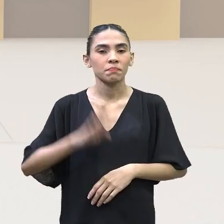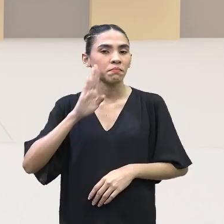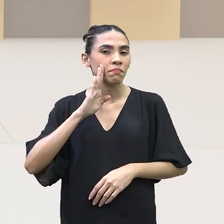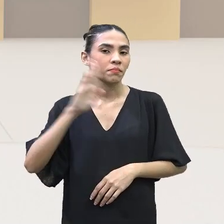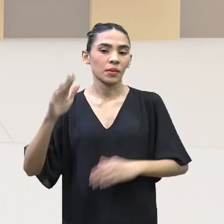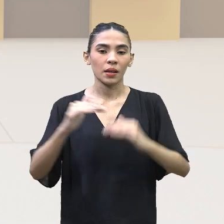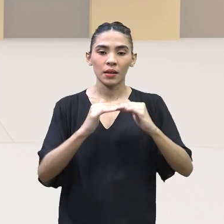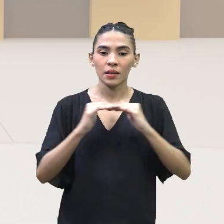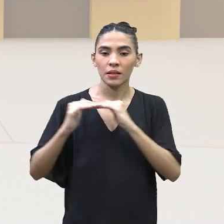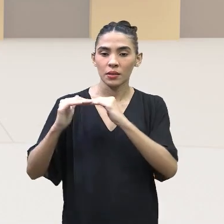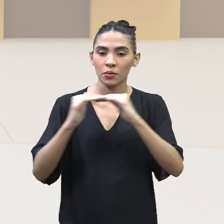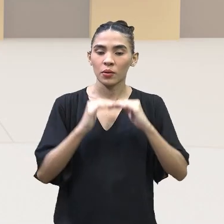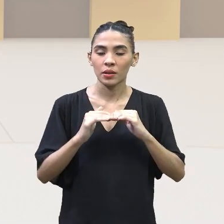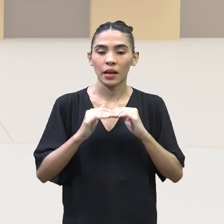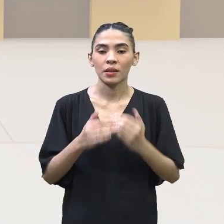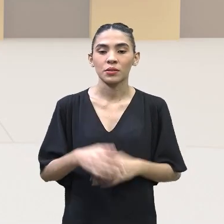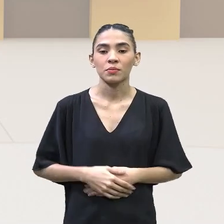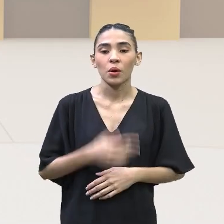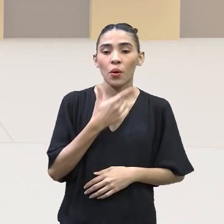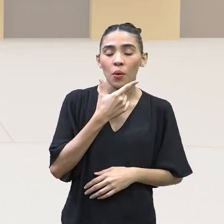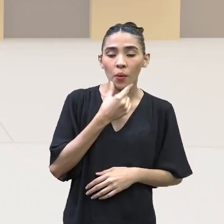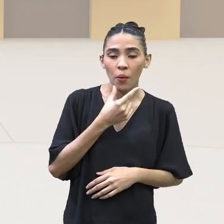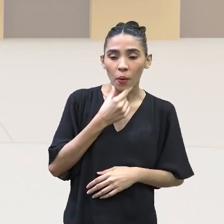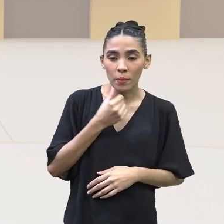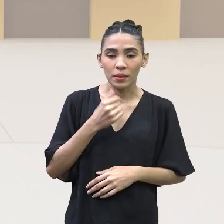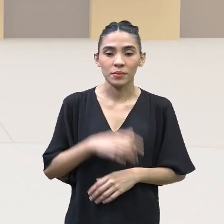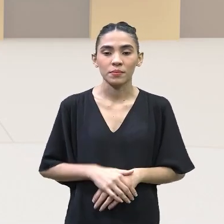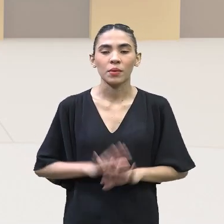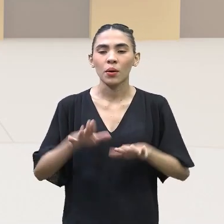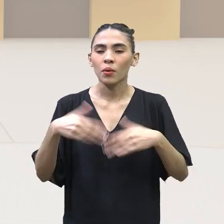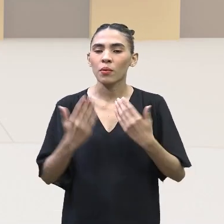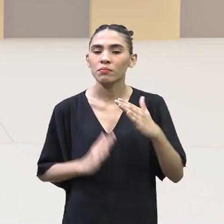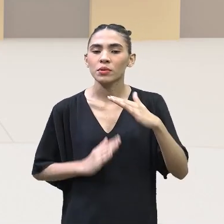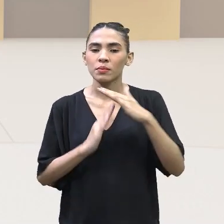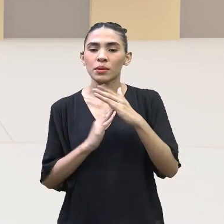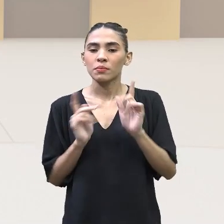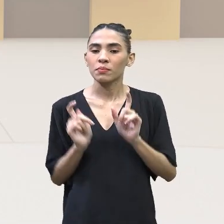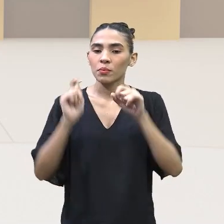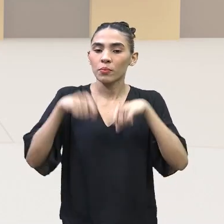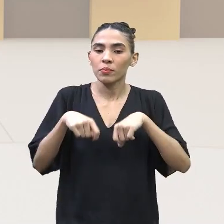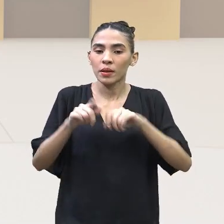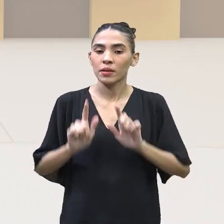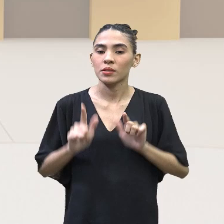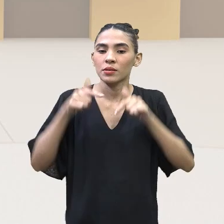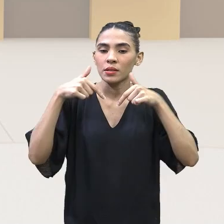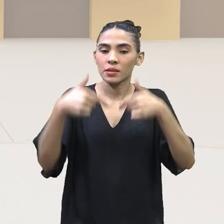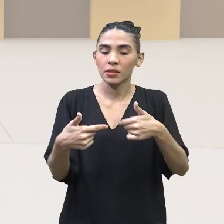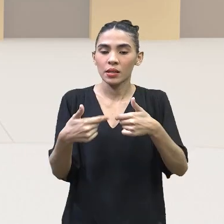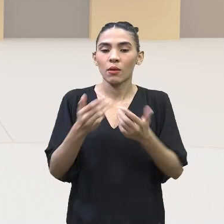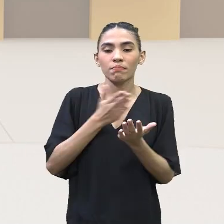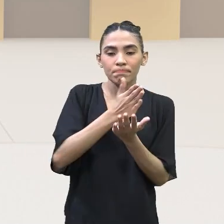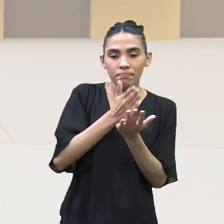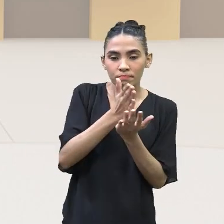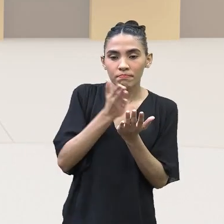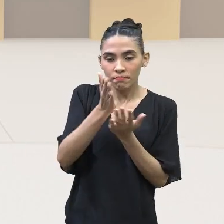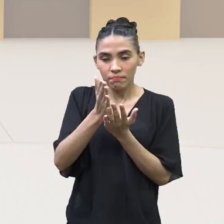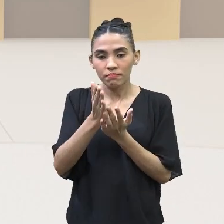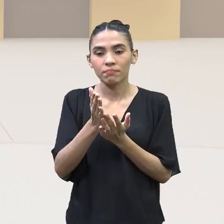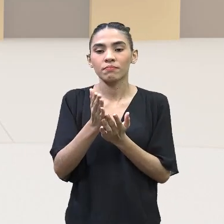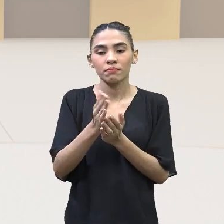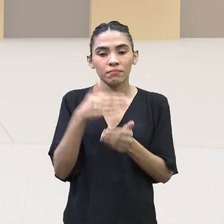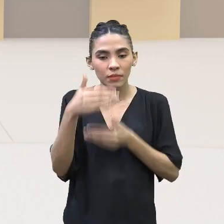princípio de igualdade entre os homens, quais os limites e as possibilidades de atuar como mediador para